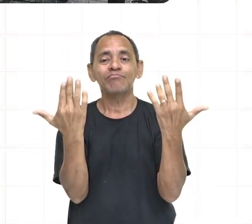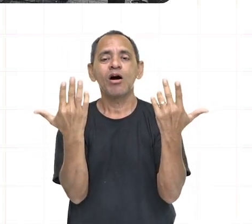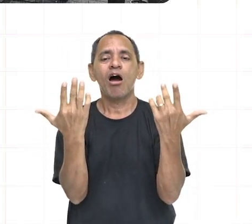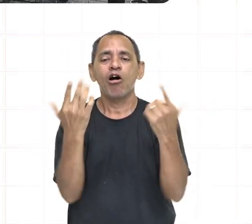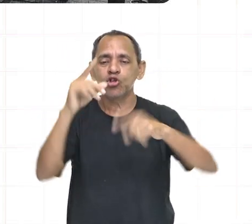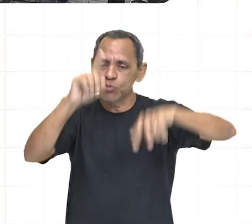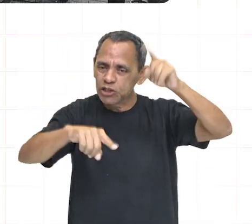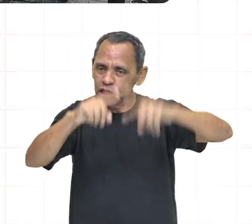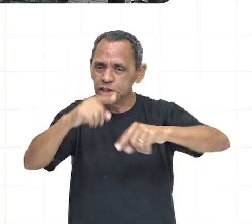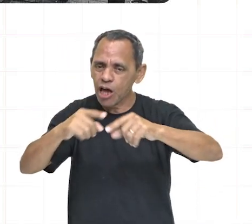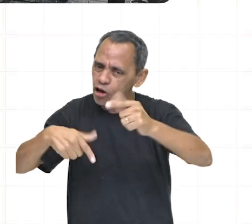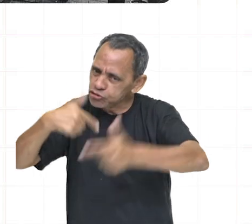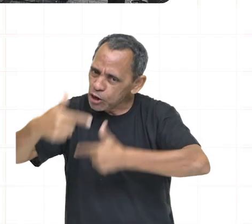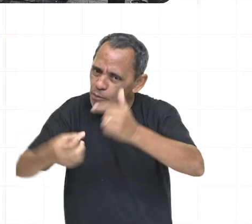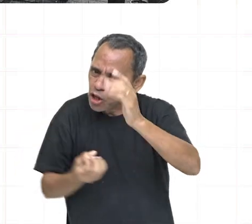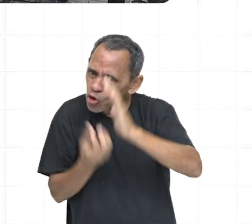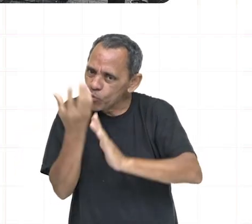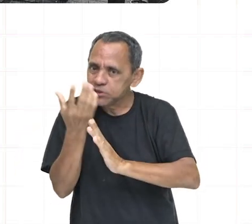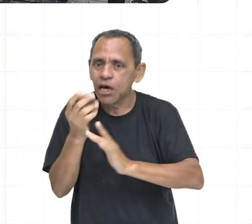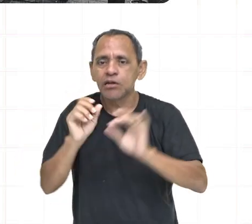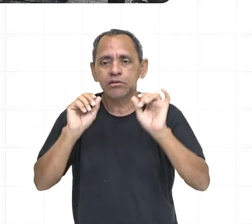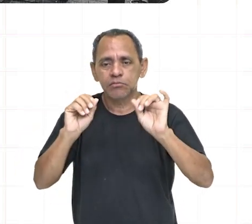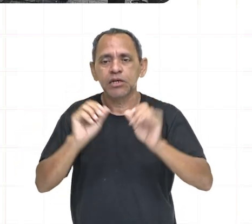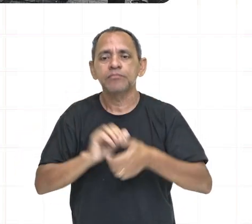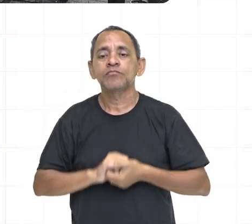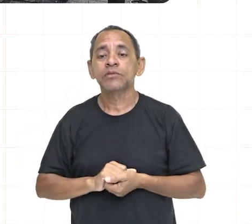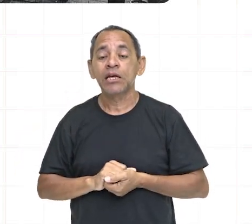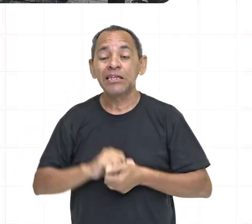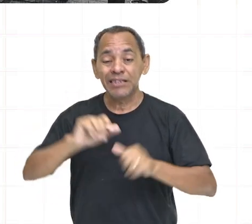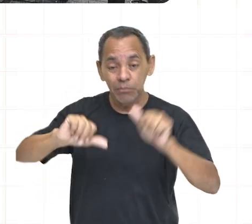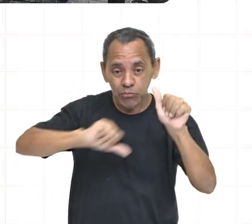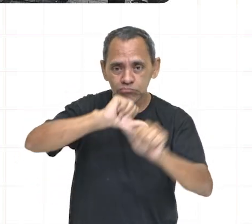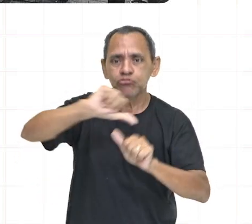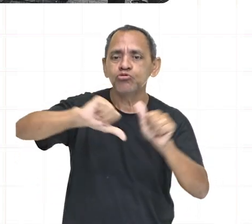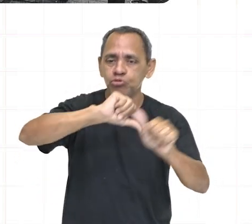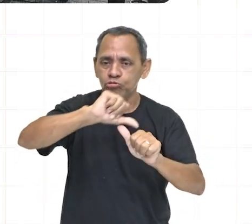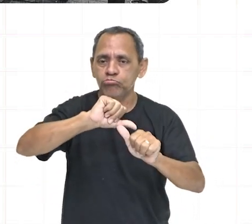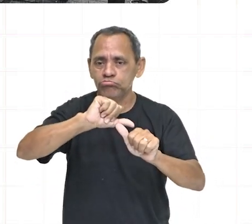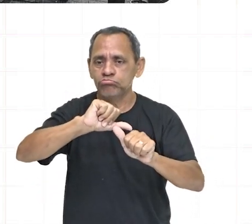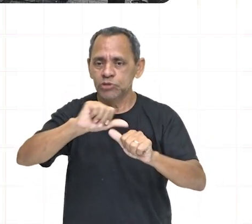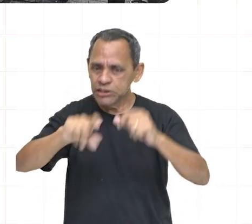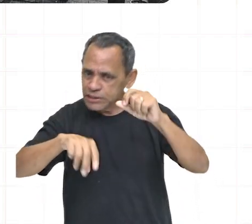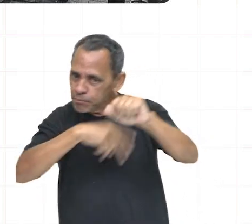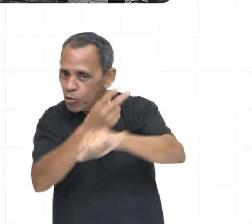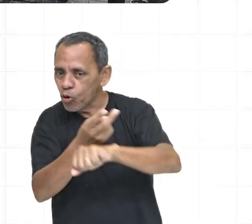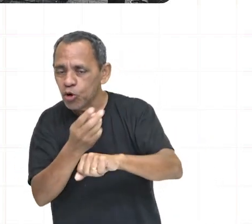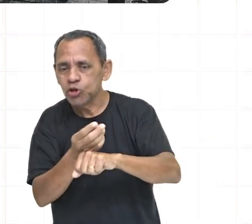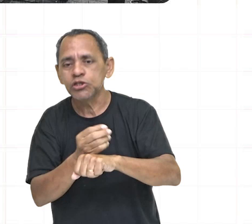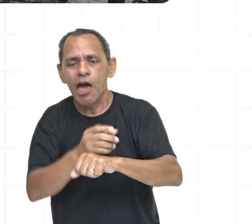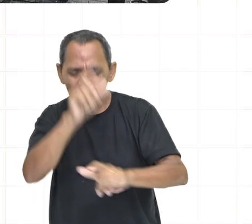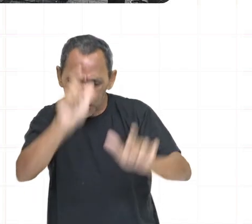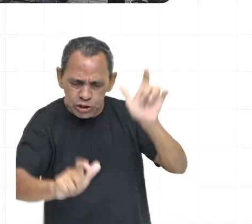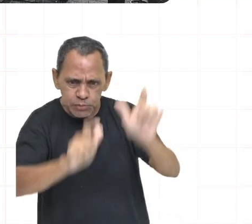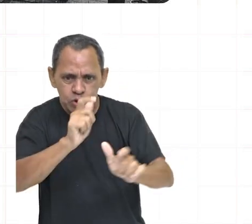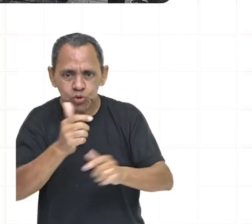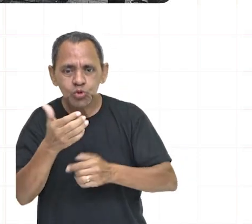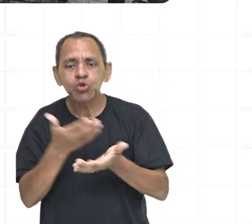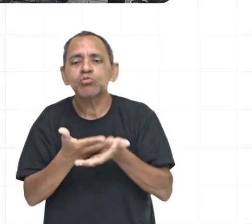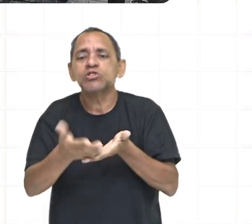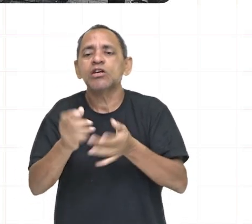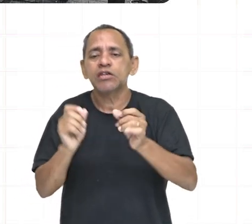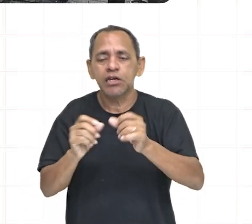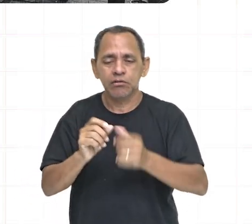e depois tiveram que começar a usar alguns tipos de equipamentos, essas pessoas tinham que pelo